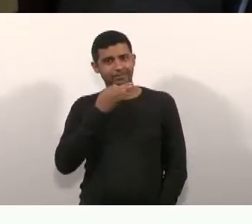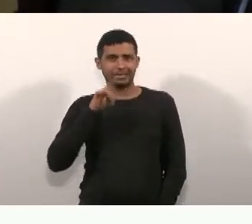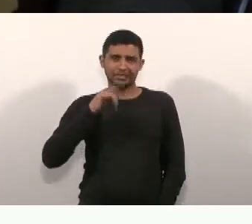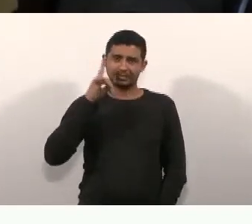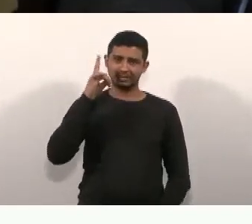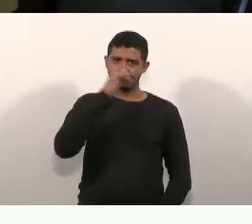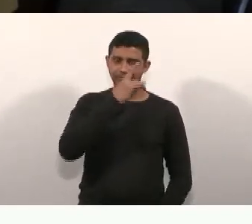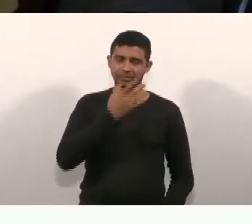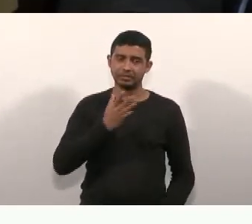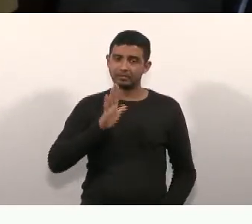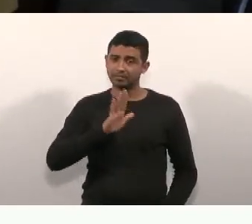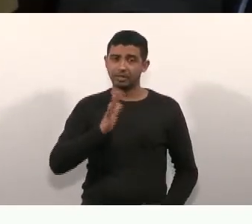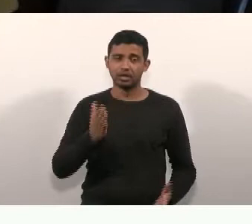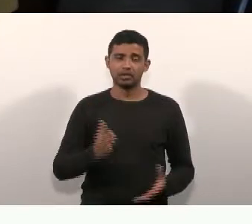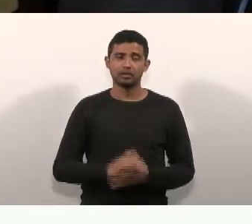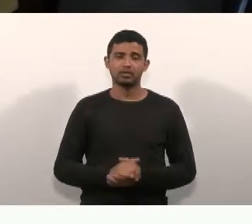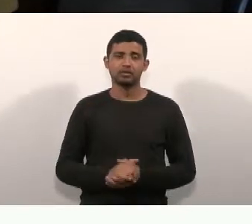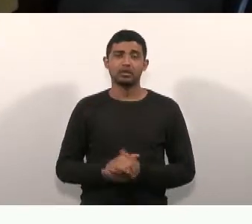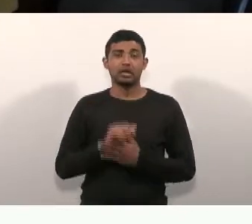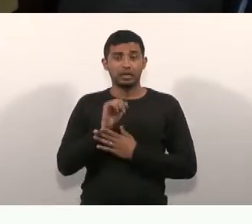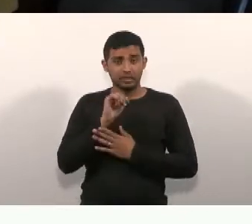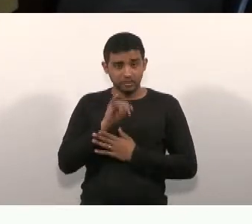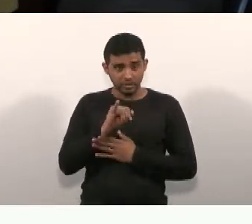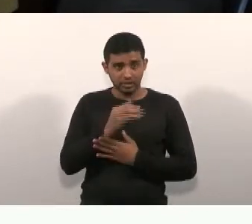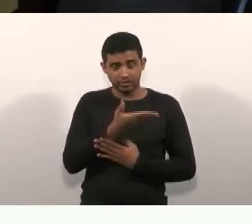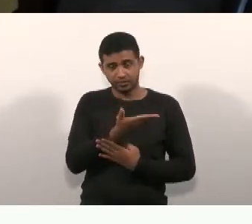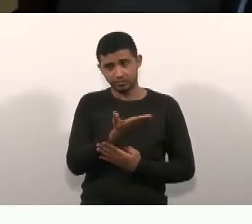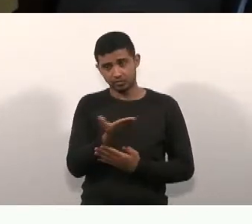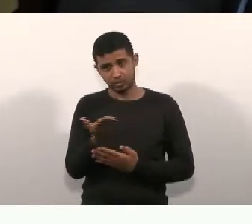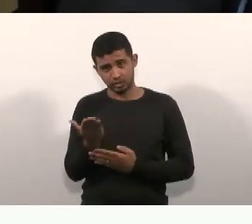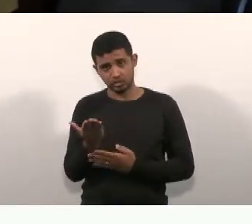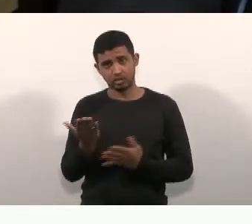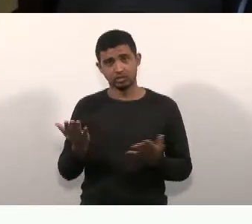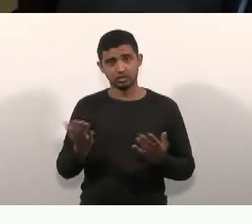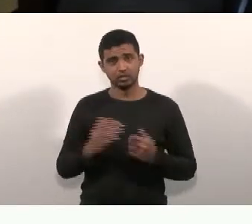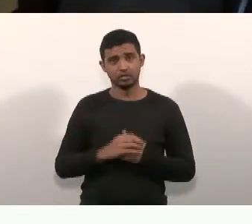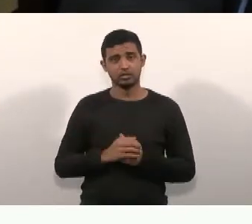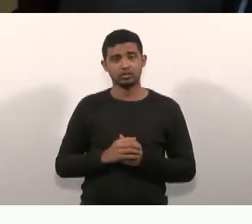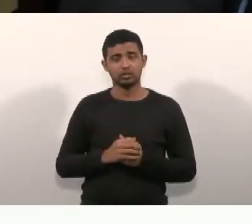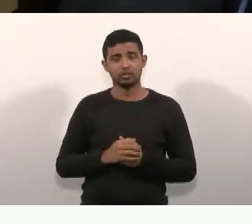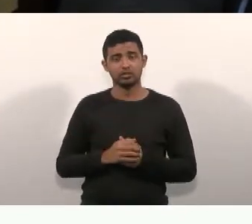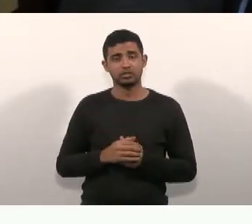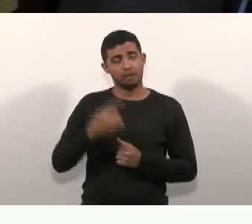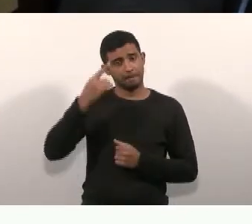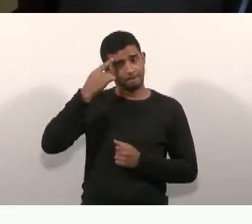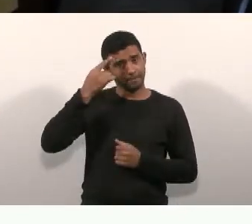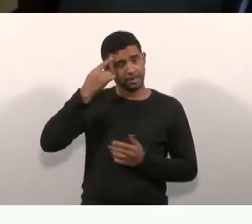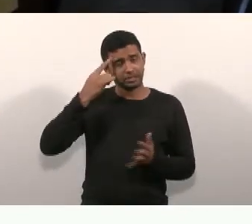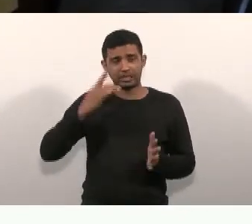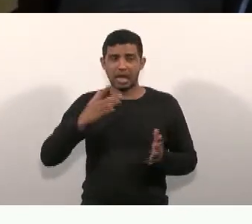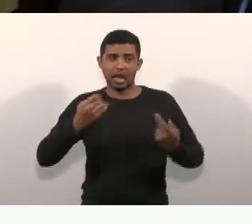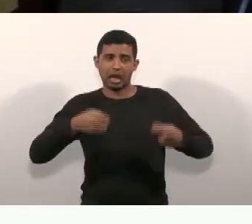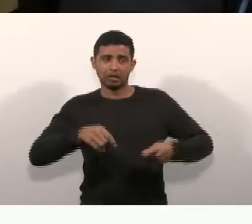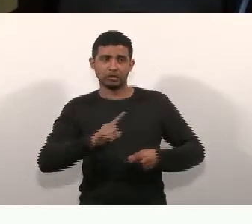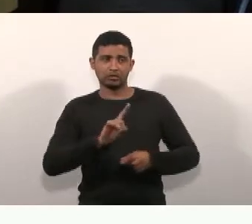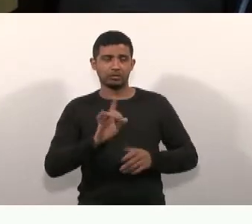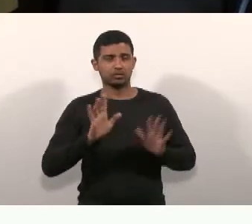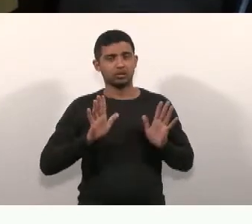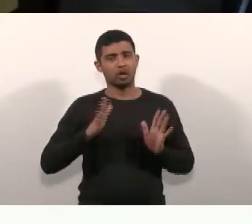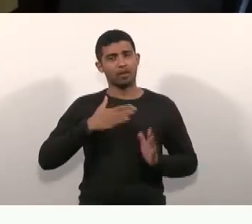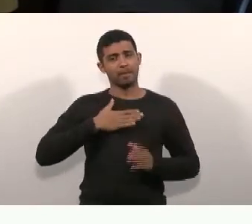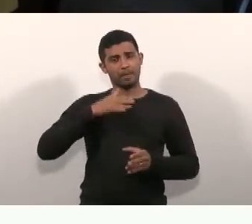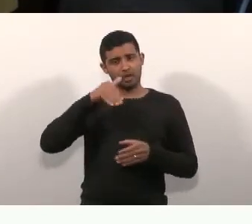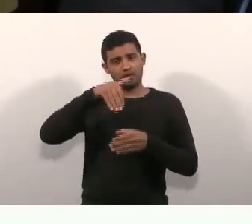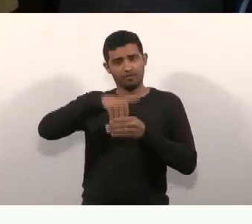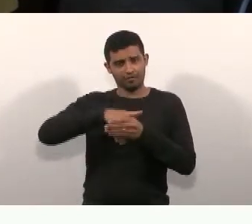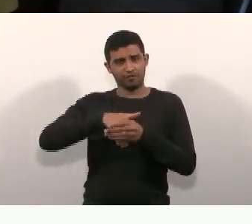difícil. Mas, se os colegas não acham que tem que ver um entendimento, porque eu não queria, meu voto